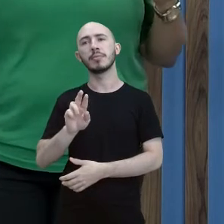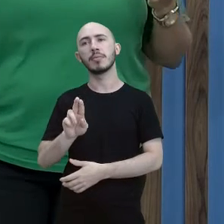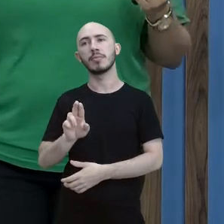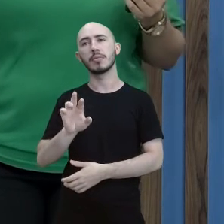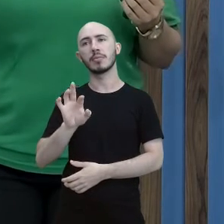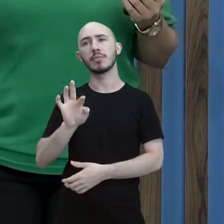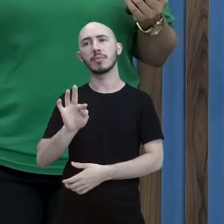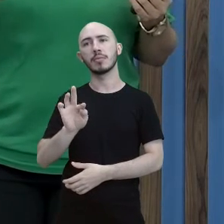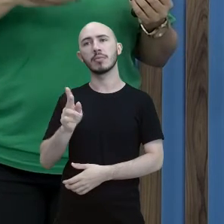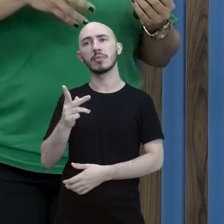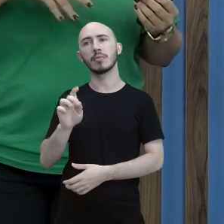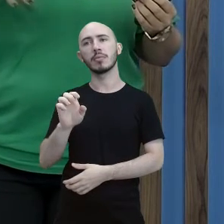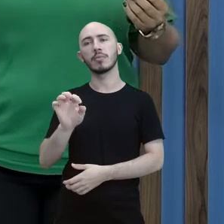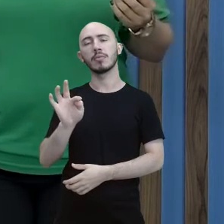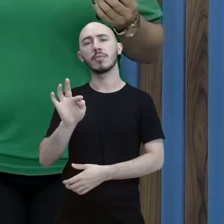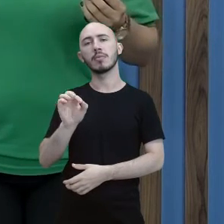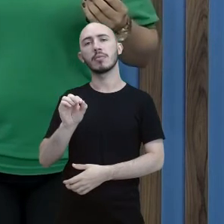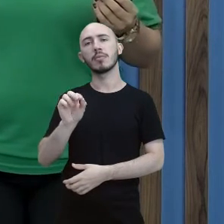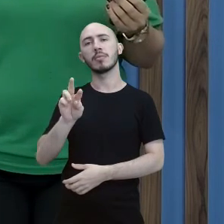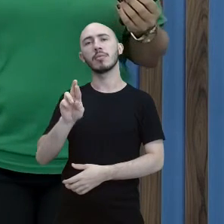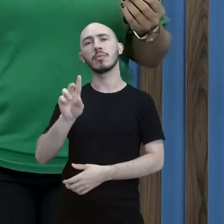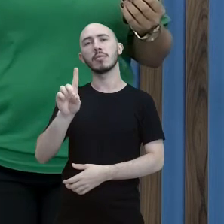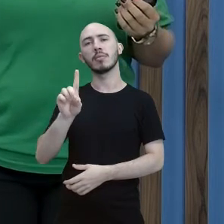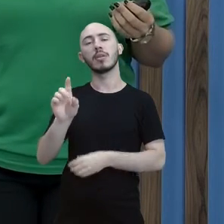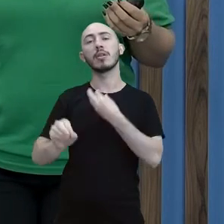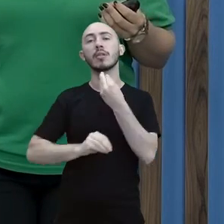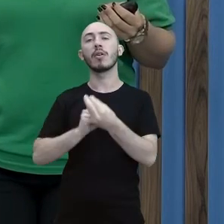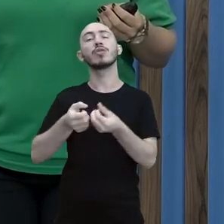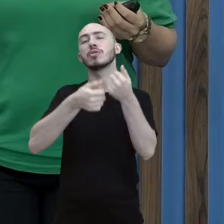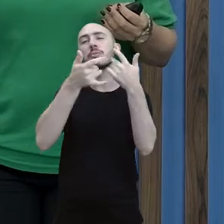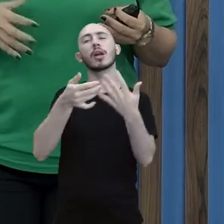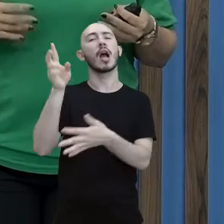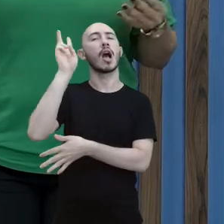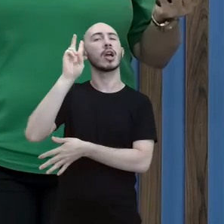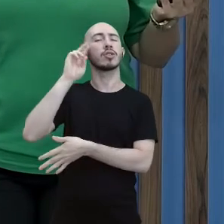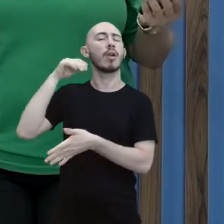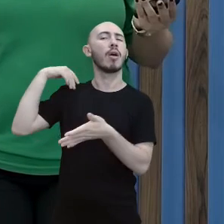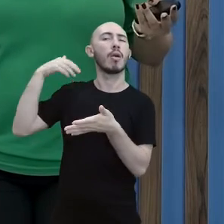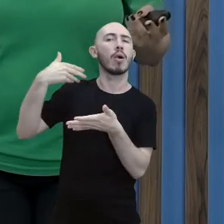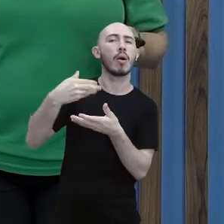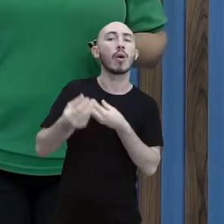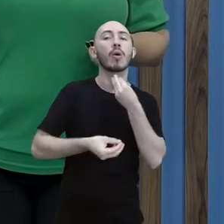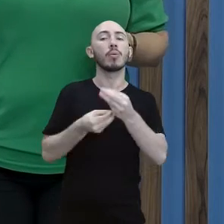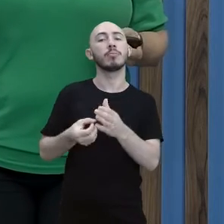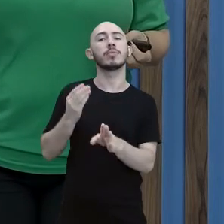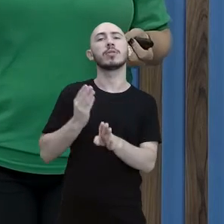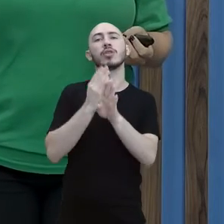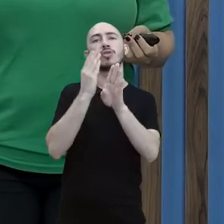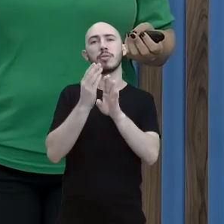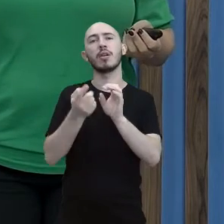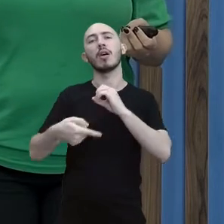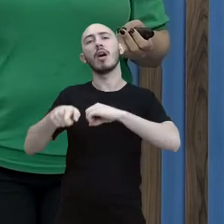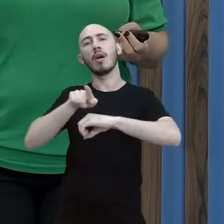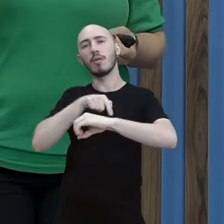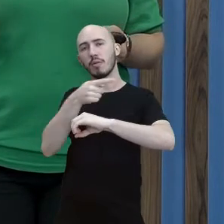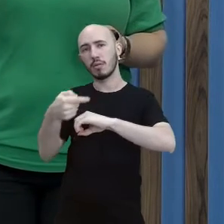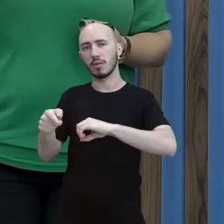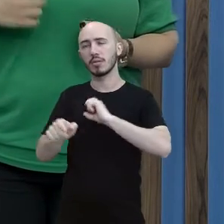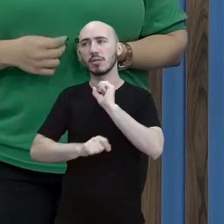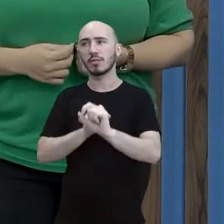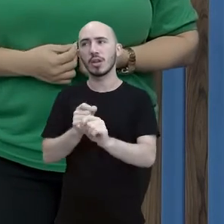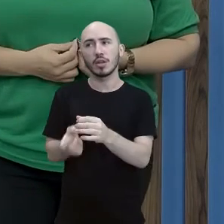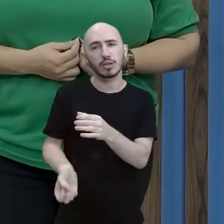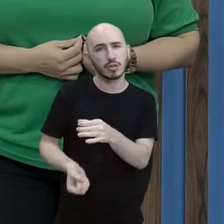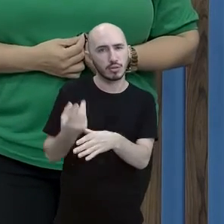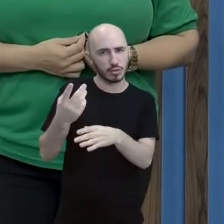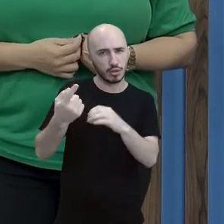uma contagem mesmo da história de como foi isso aí, como foi que aconteceu esse surgimento do átomo. Na verdade, não o surgimento do